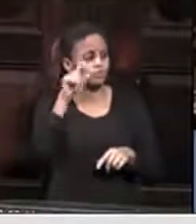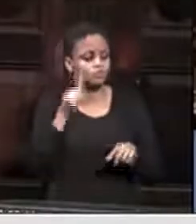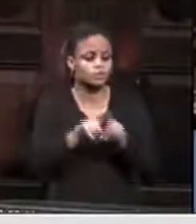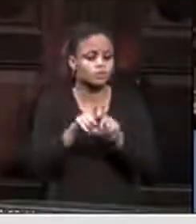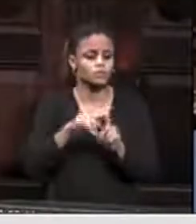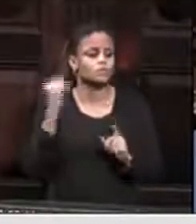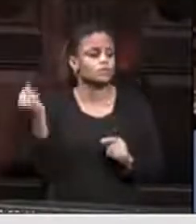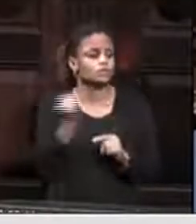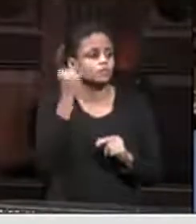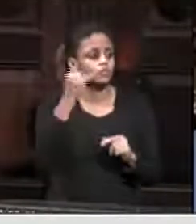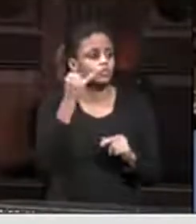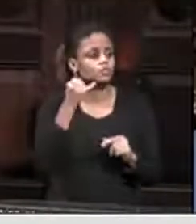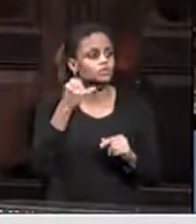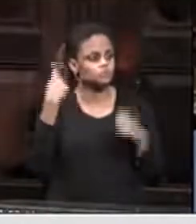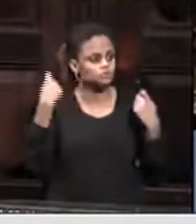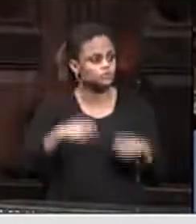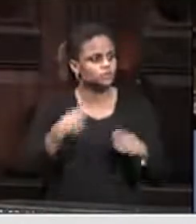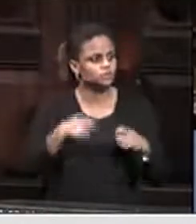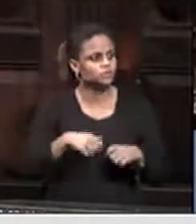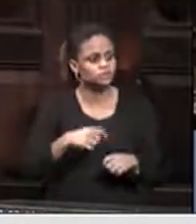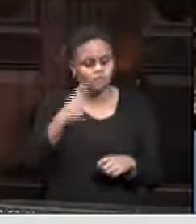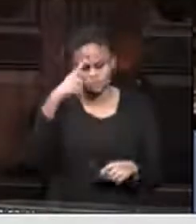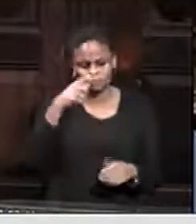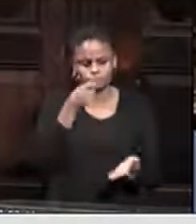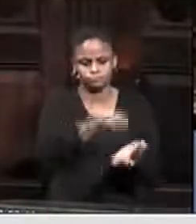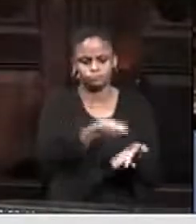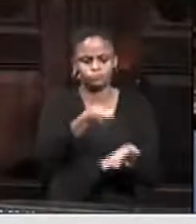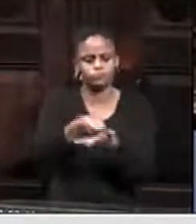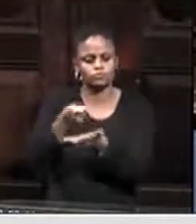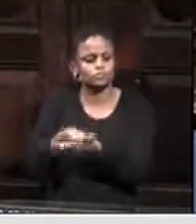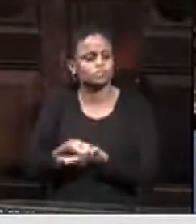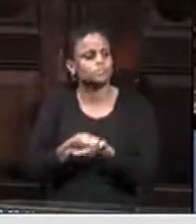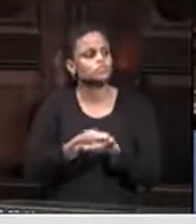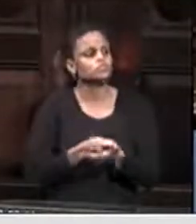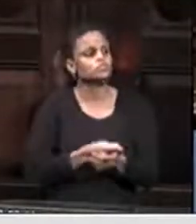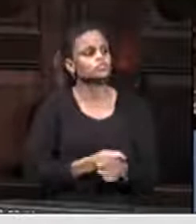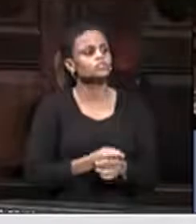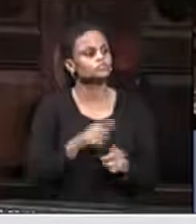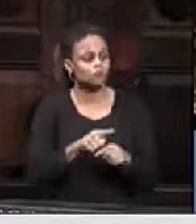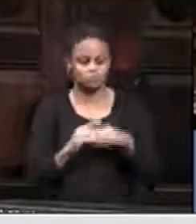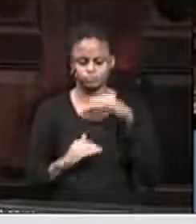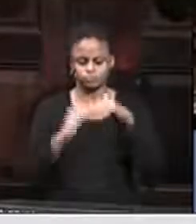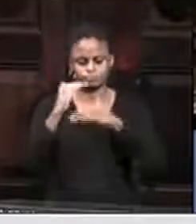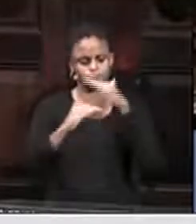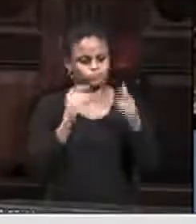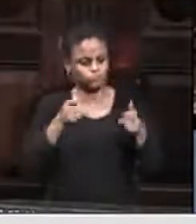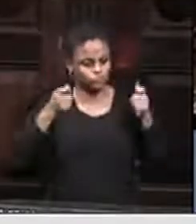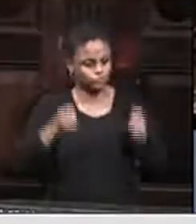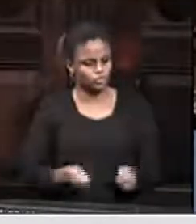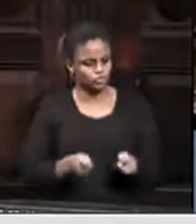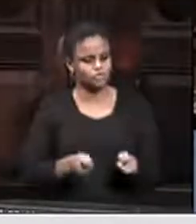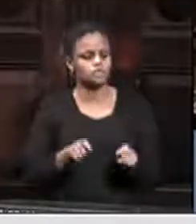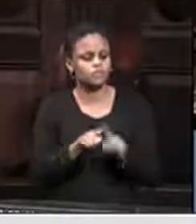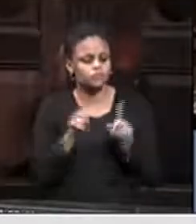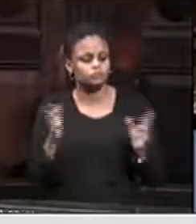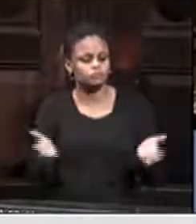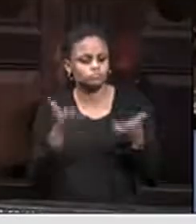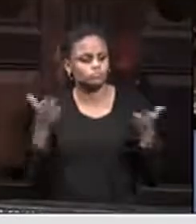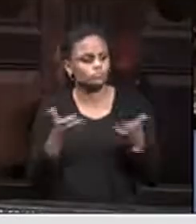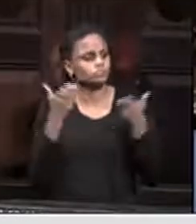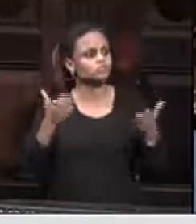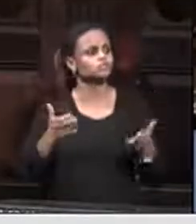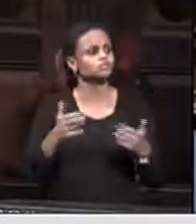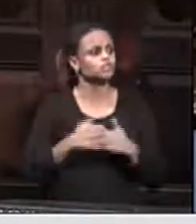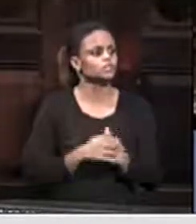necessário, eu diria imprescindível, que é um investimento maciço no aprimoramento, no fortalecimento, na valorização